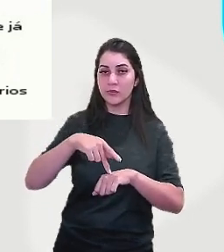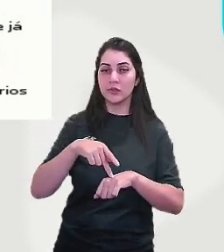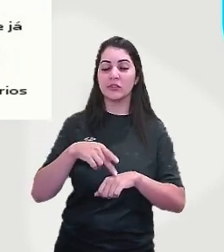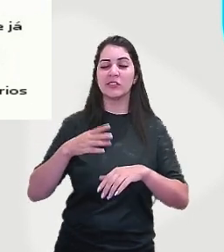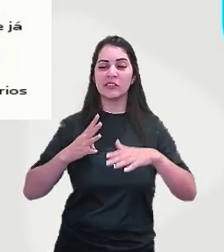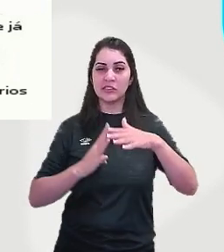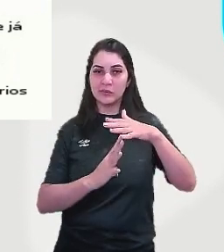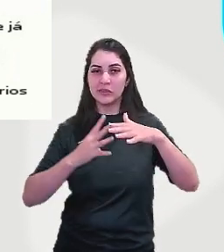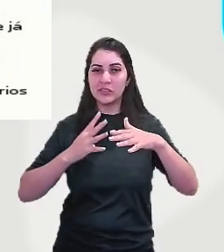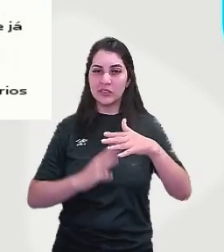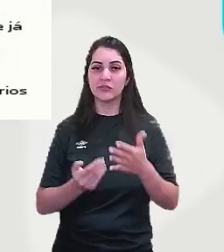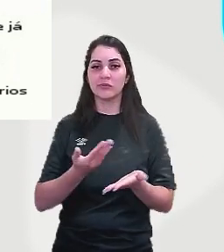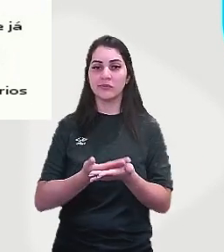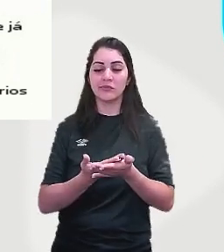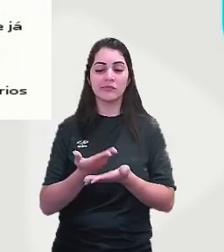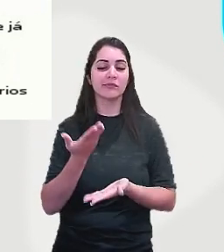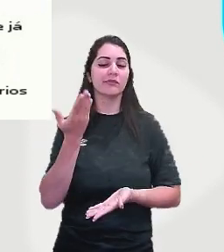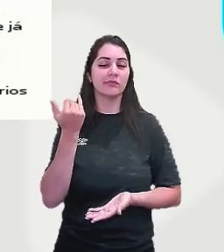aulas anteriores?